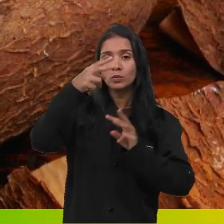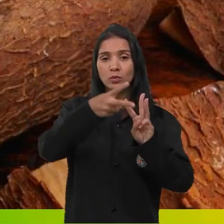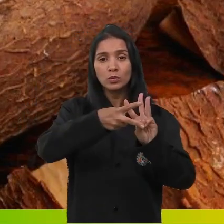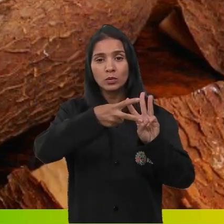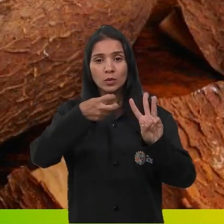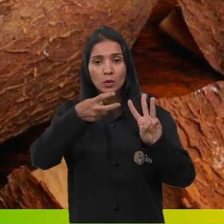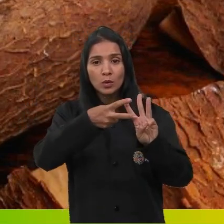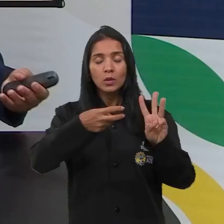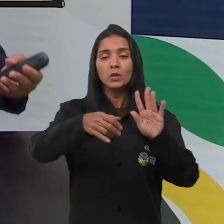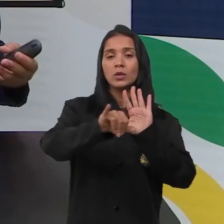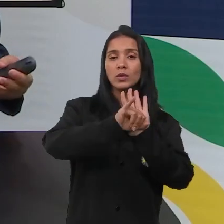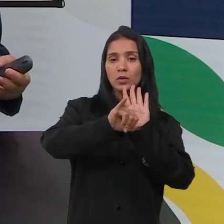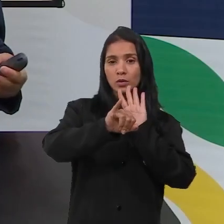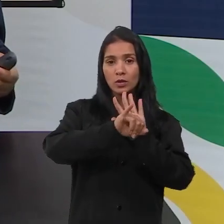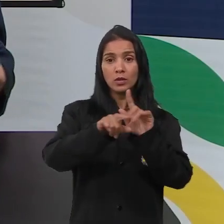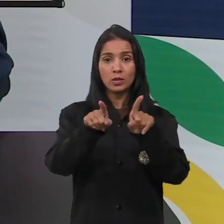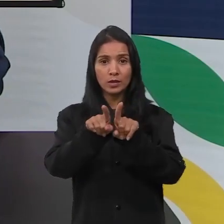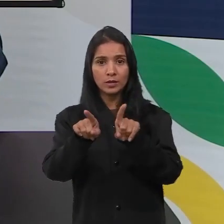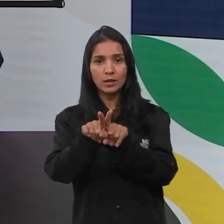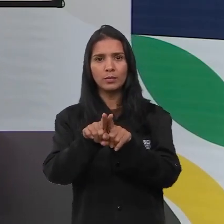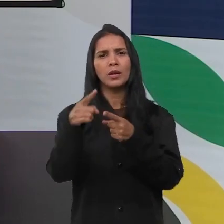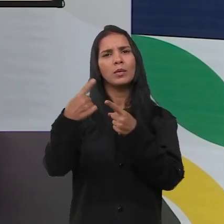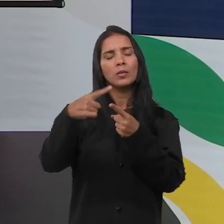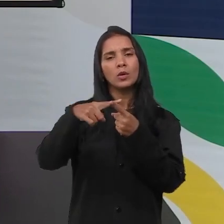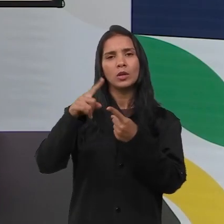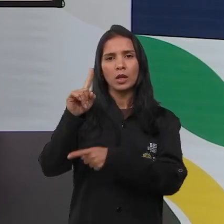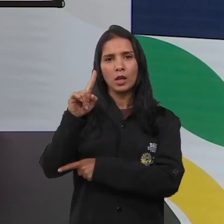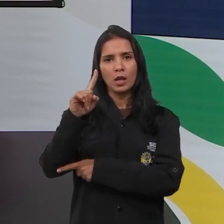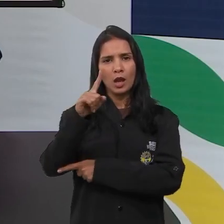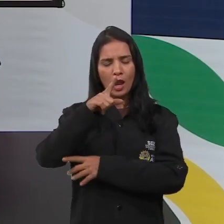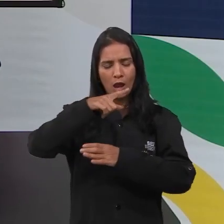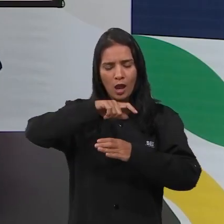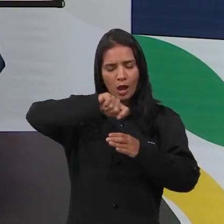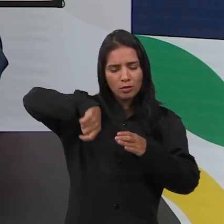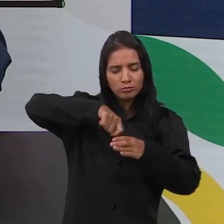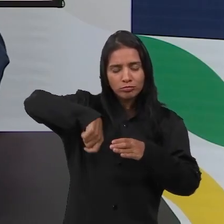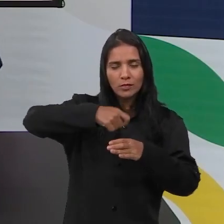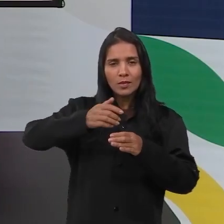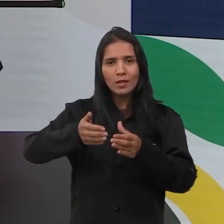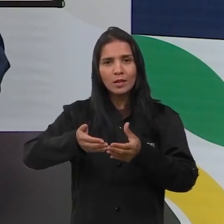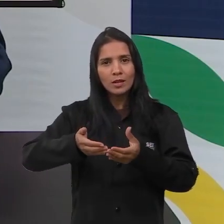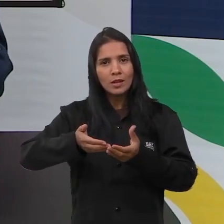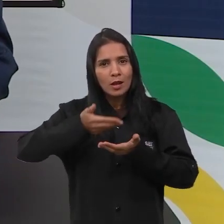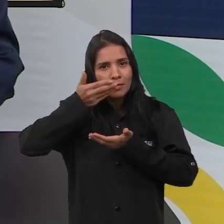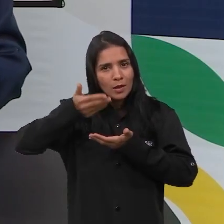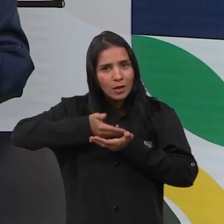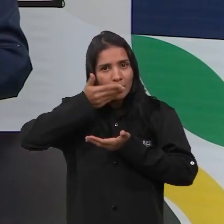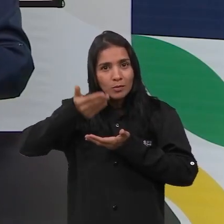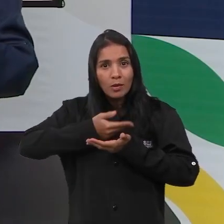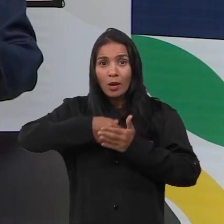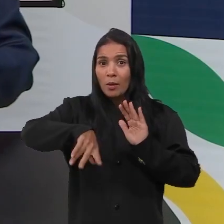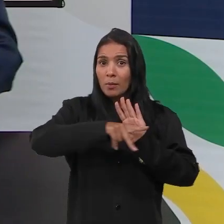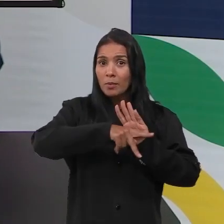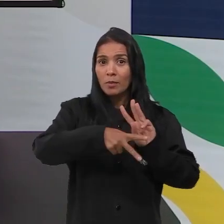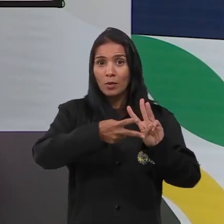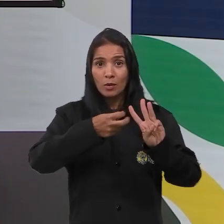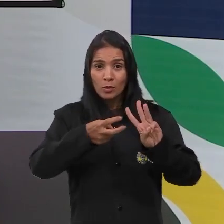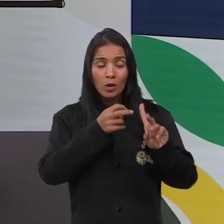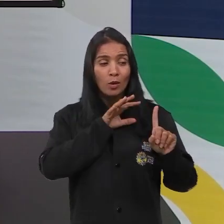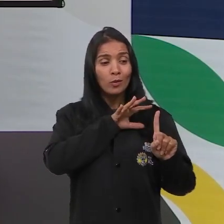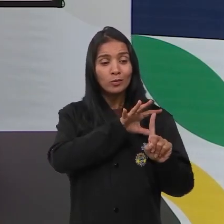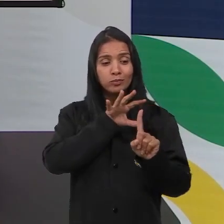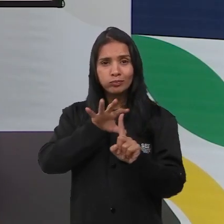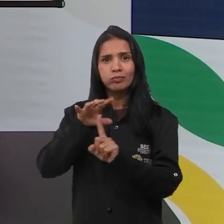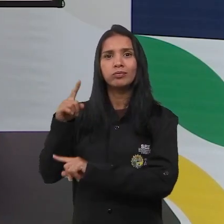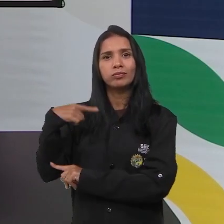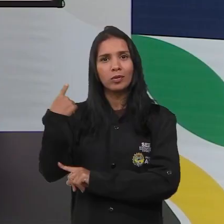pode começar, inclusive, falando da culinária indígena. Sim, pessoal, a culinária indígena influenciou fortemente